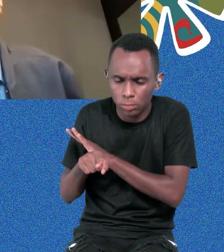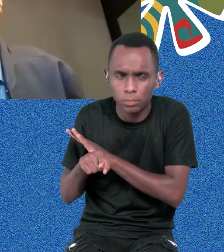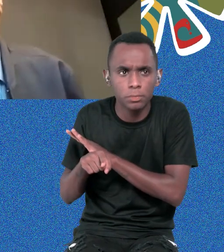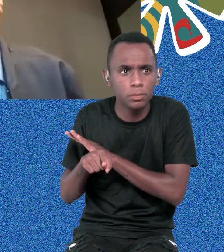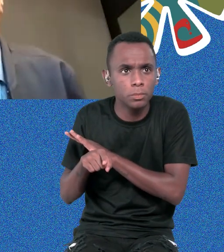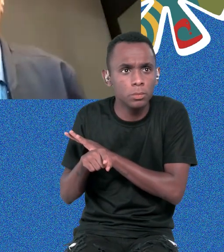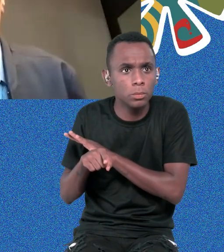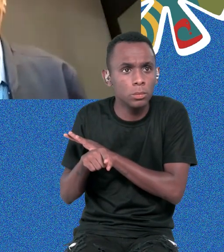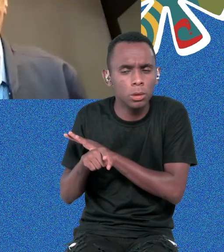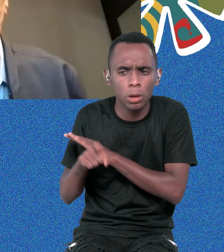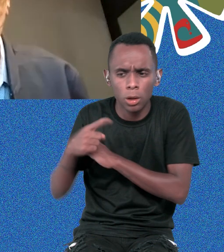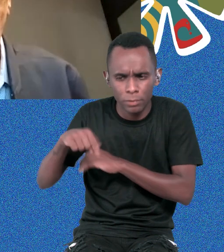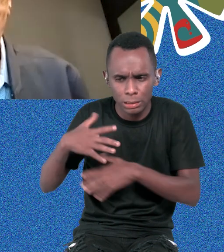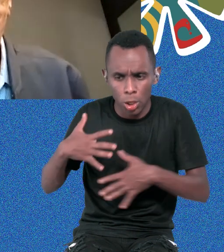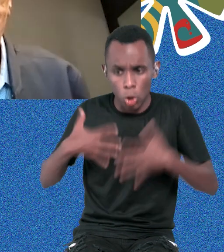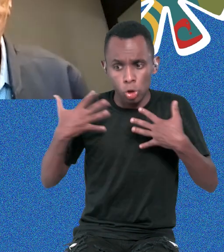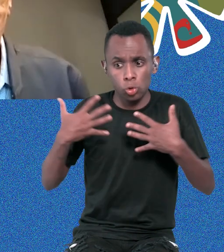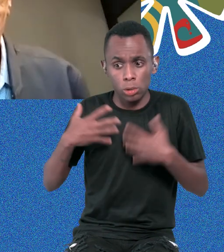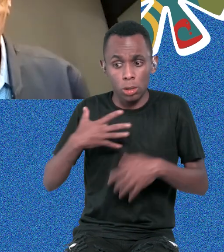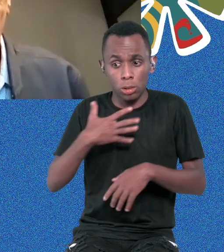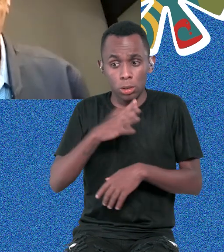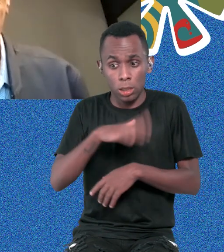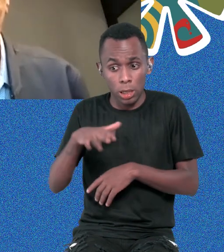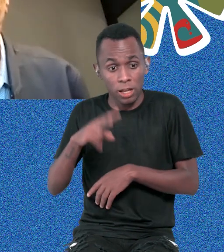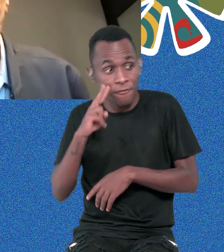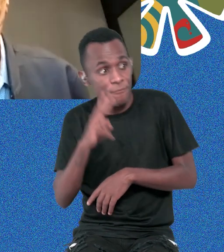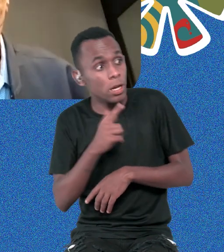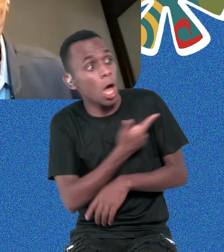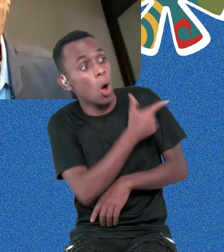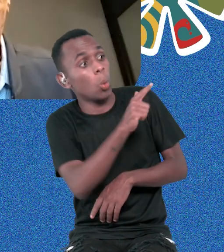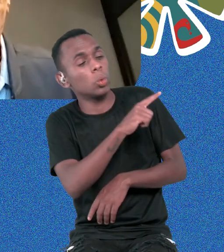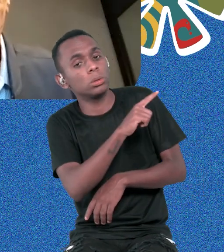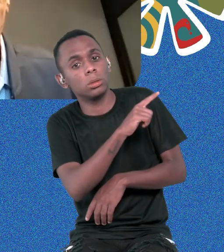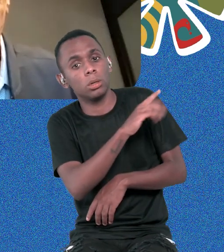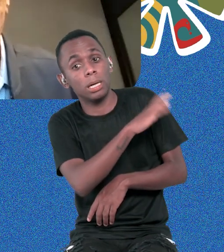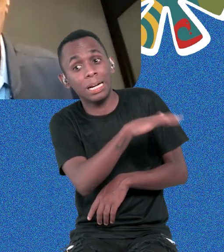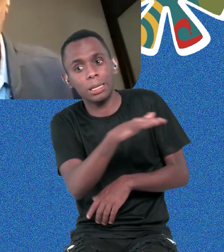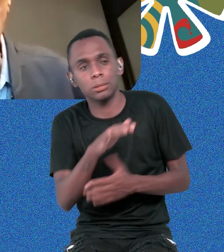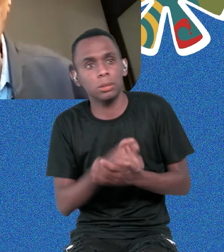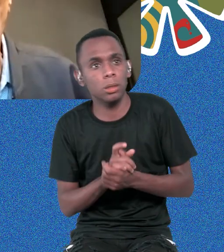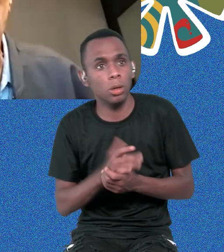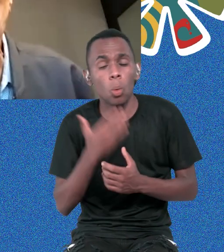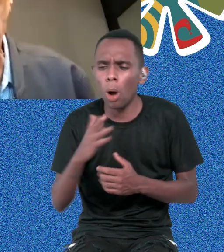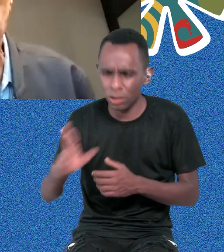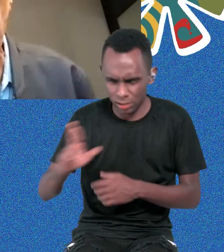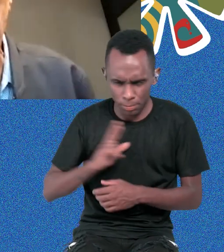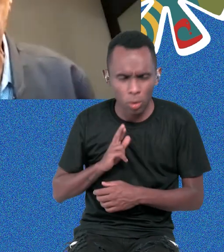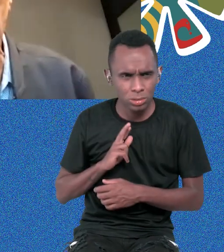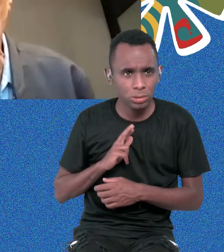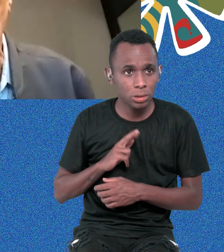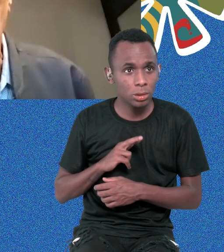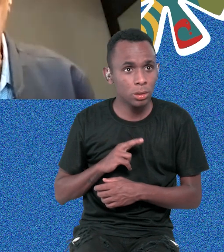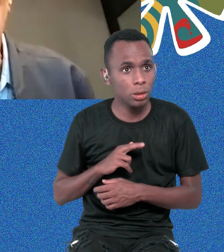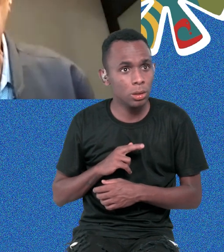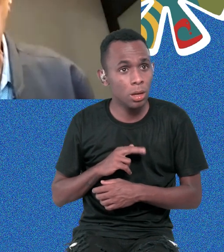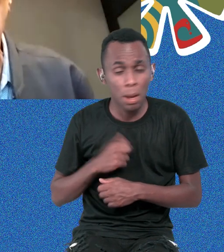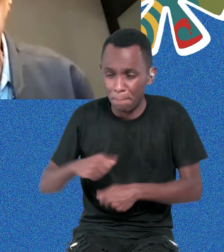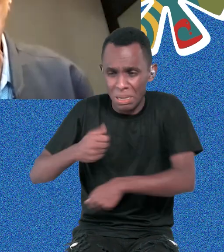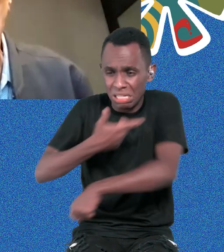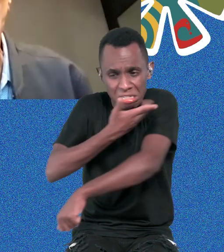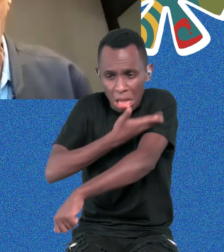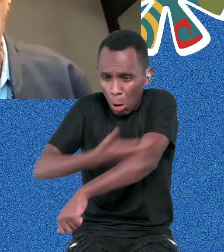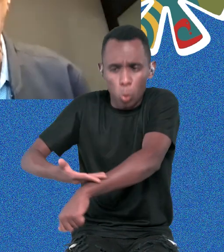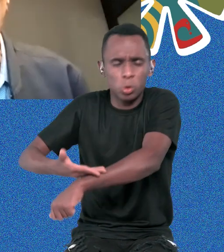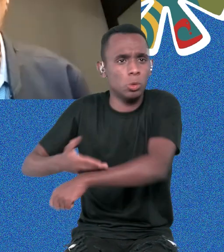perguntei: estão assustadas, essas crianças, vendo as outras crianças aí. Qual foi a resposta que me deu? Terão